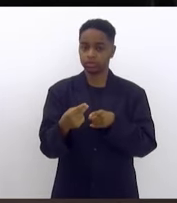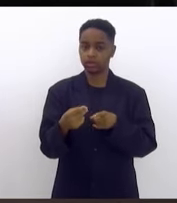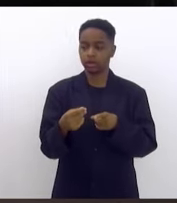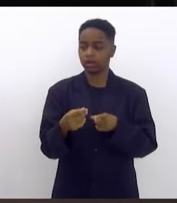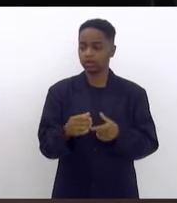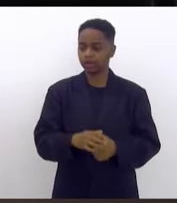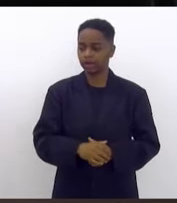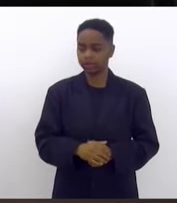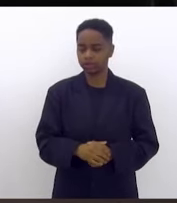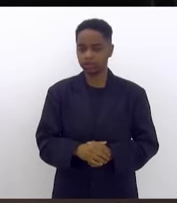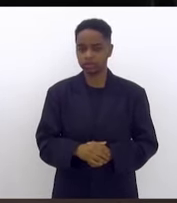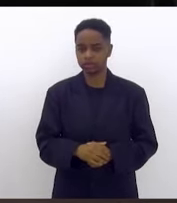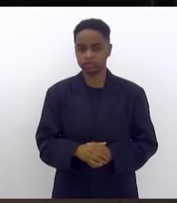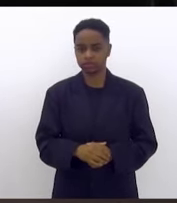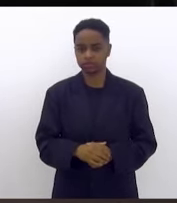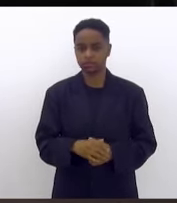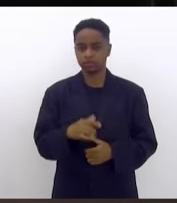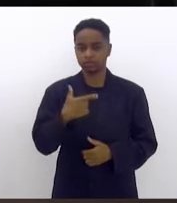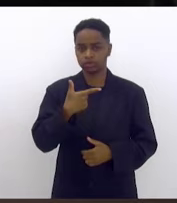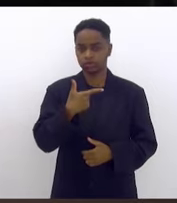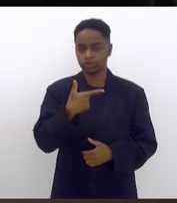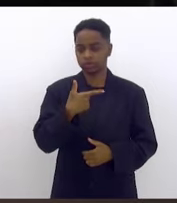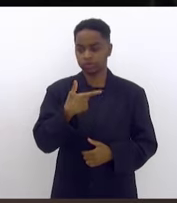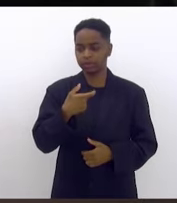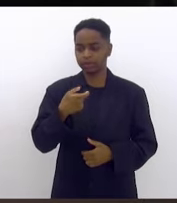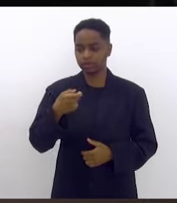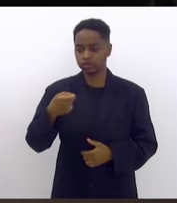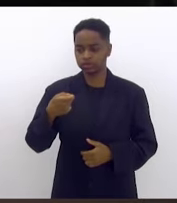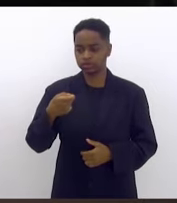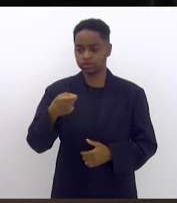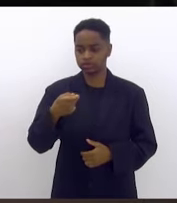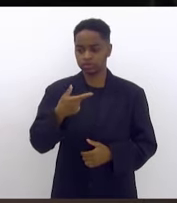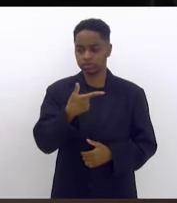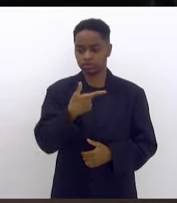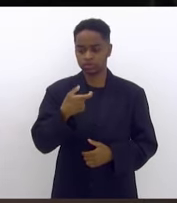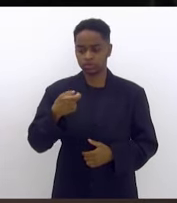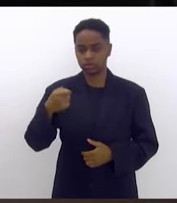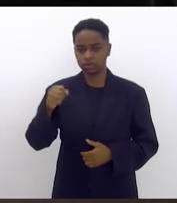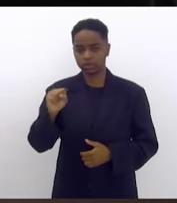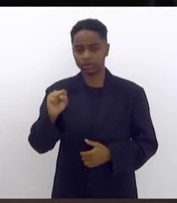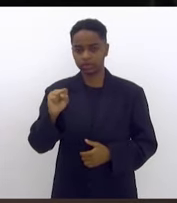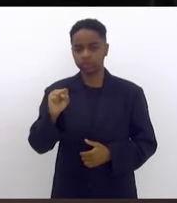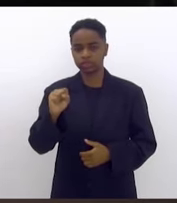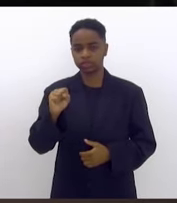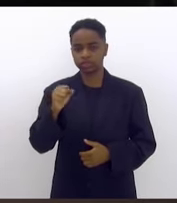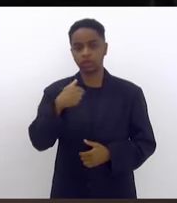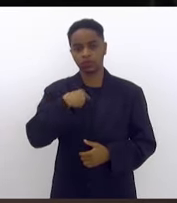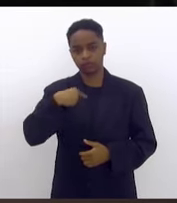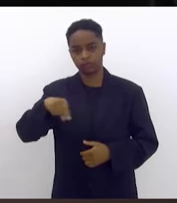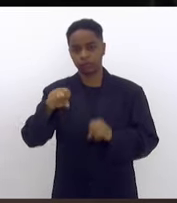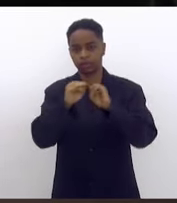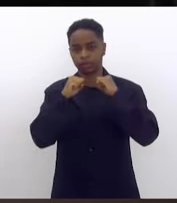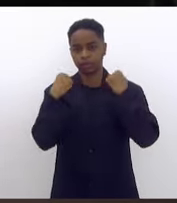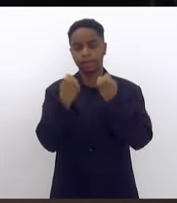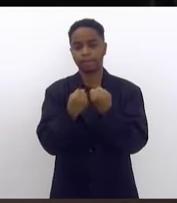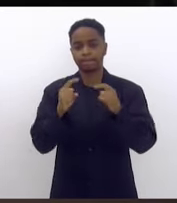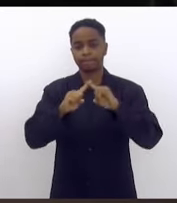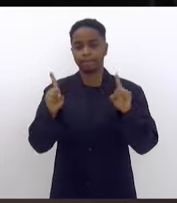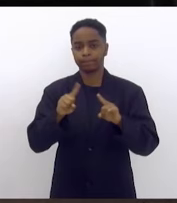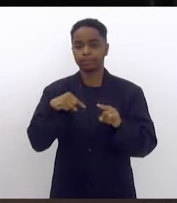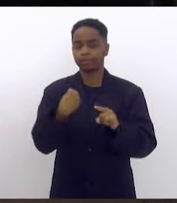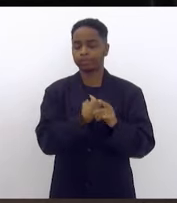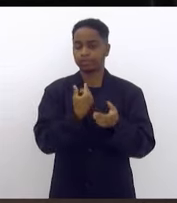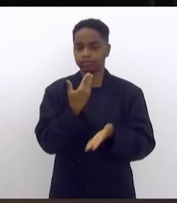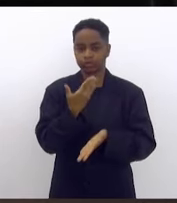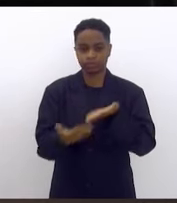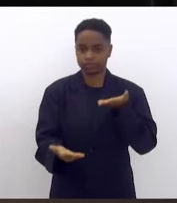que, em 2008, estava no Maracanã, naquele sofrimento todo, perdendo para a LDU. E tive a oportunidade do Maracanã agora de assistir o